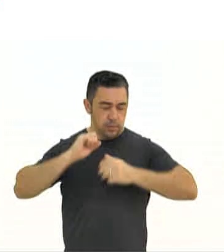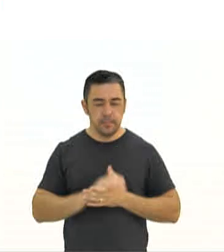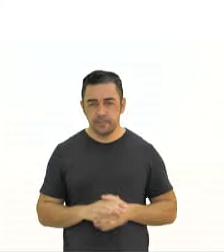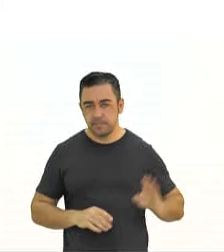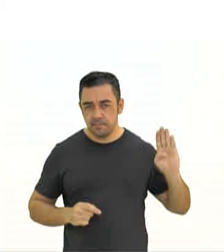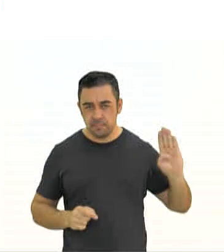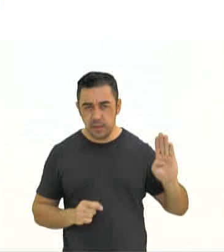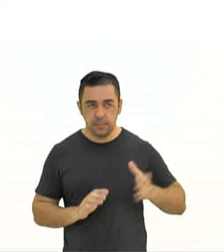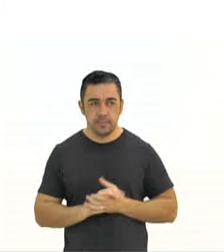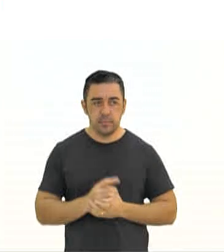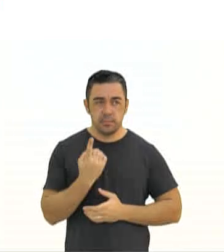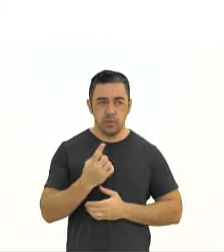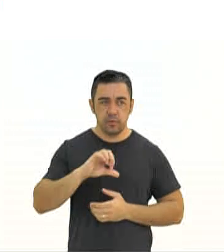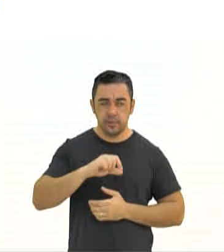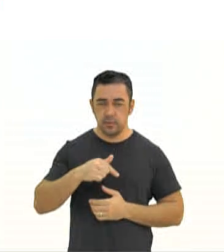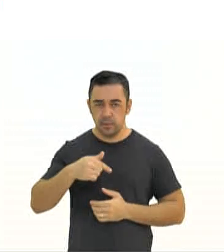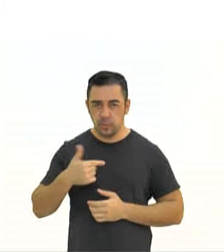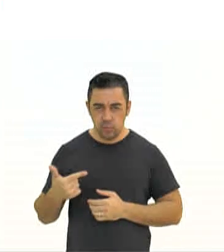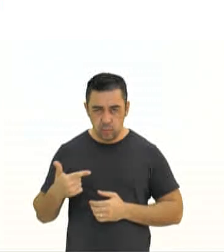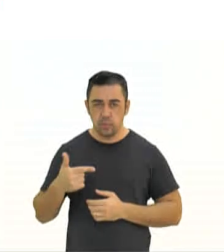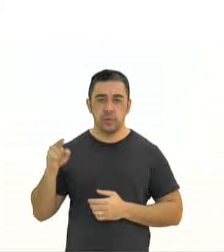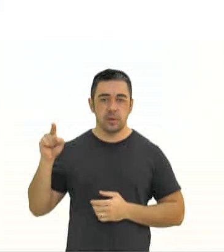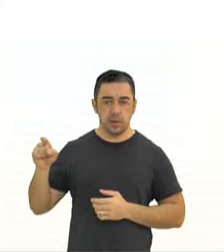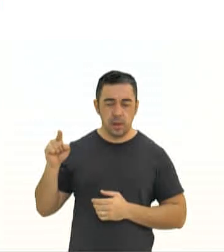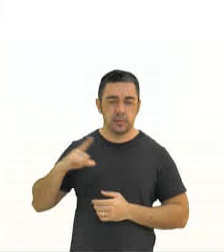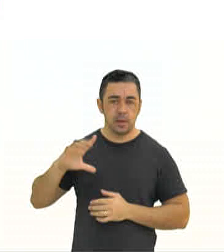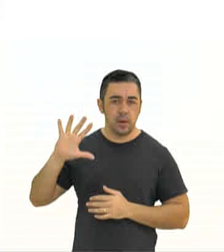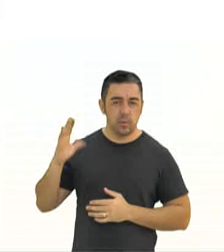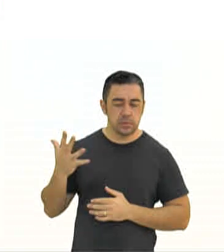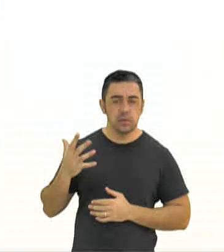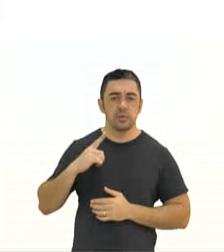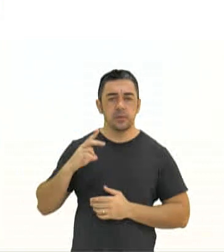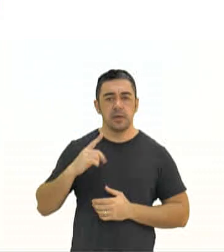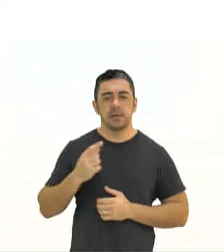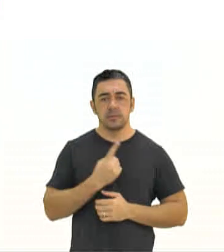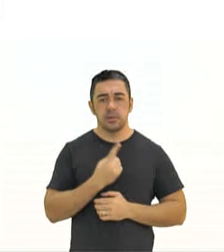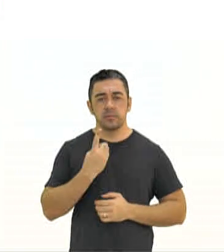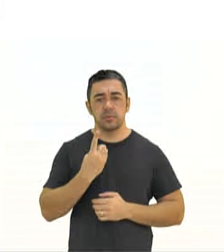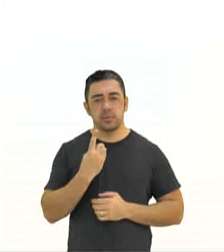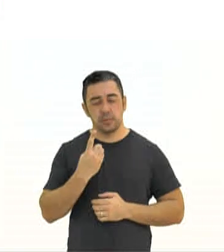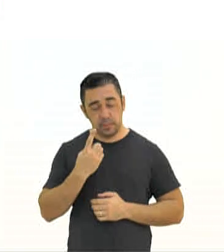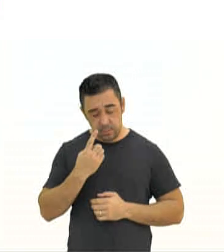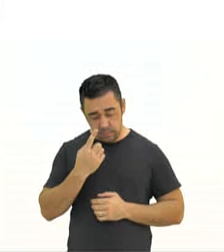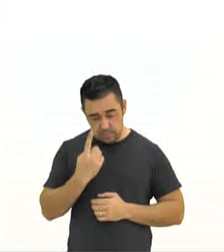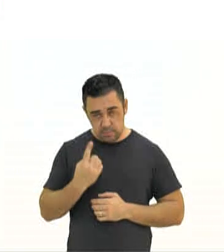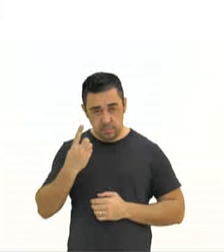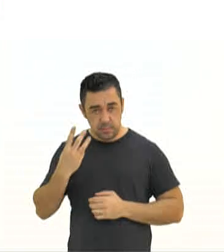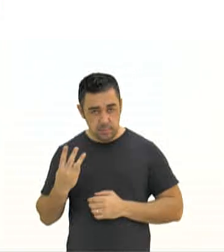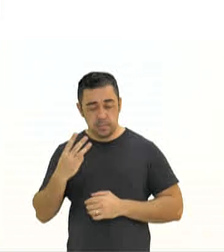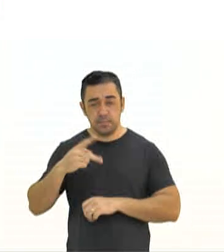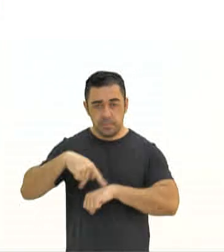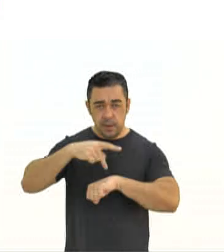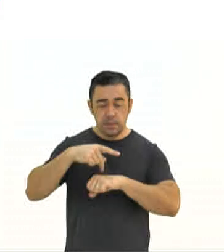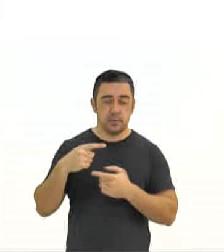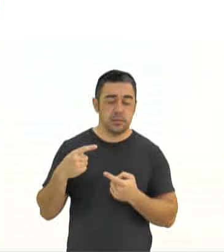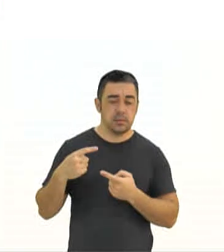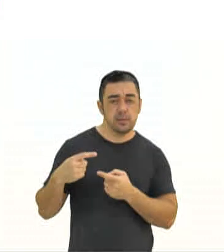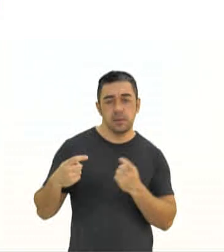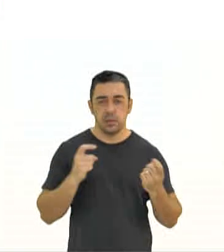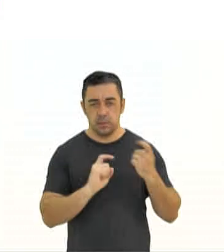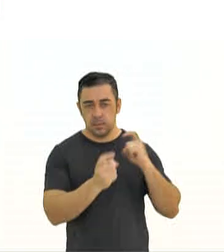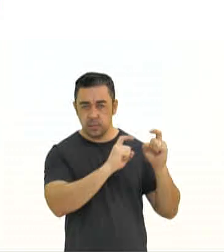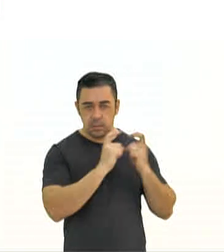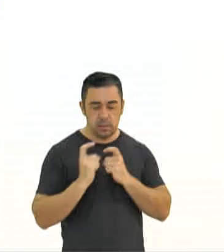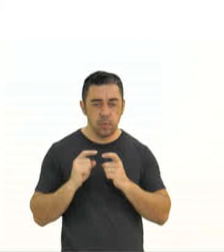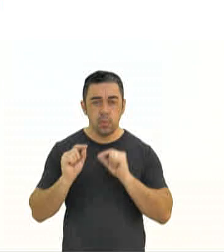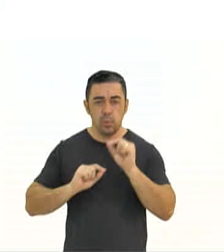B, 1972, em Estocolmo, na Suécia, representantes de 113 países reuniram-se para debate questões relativas